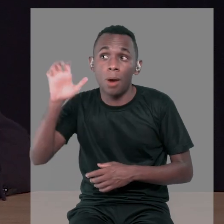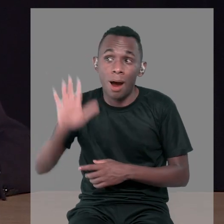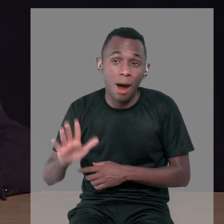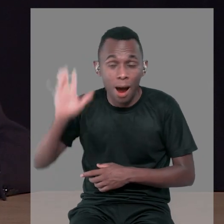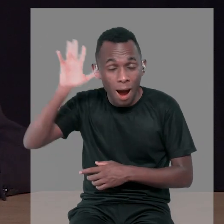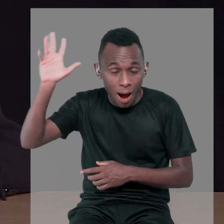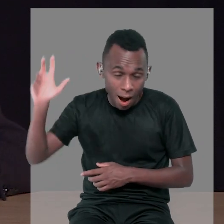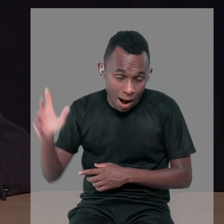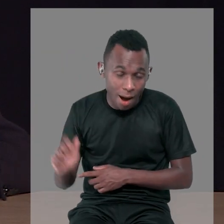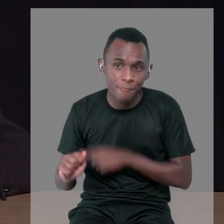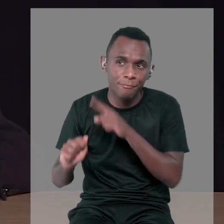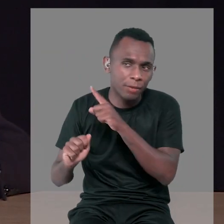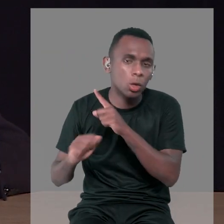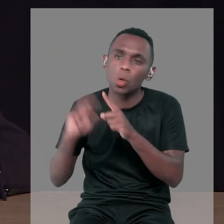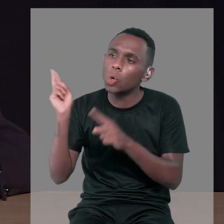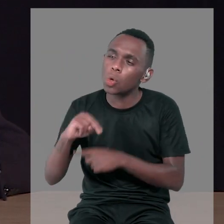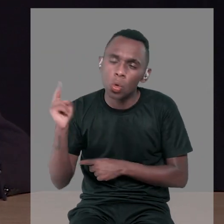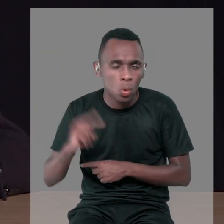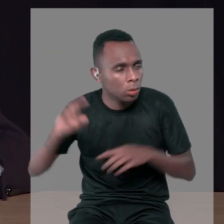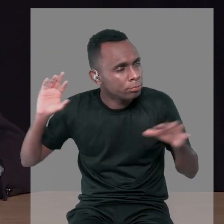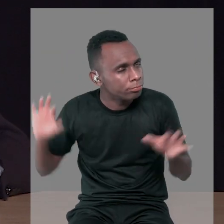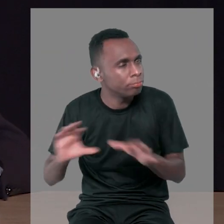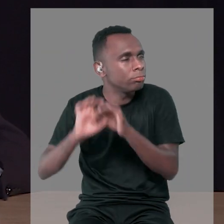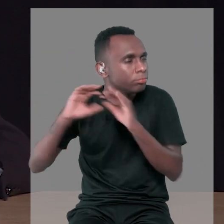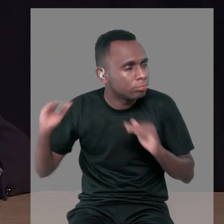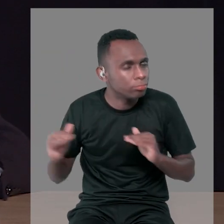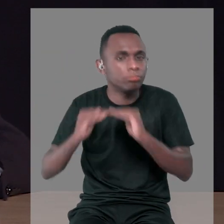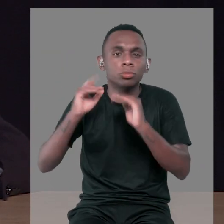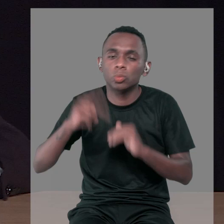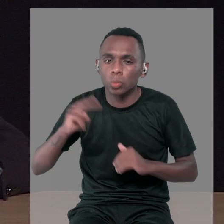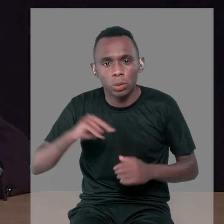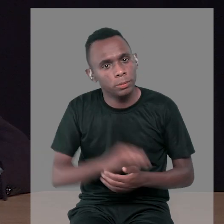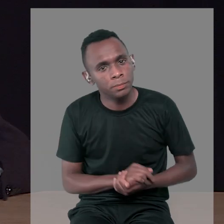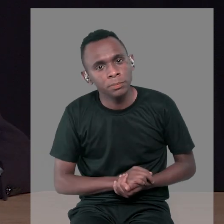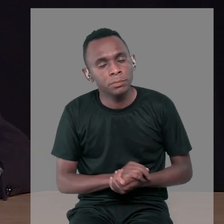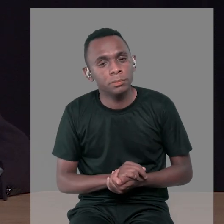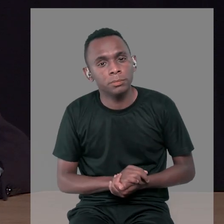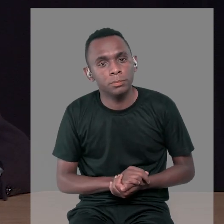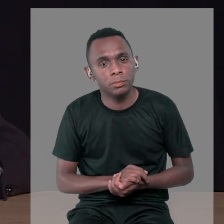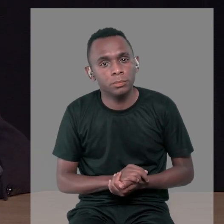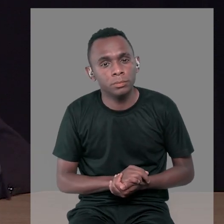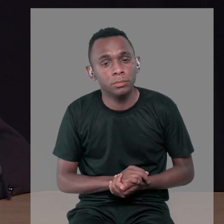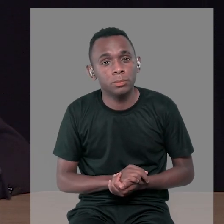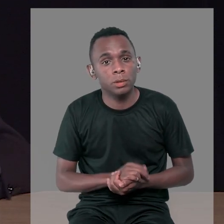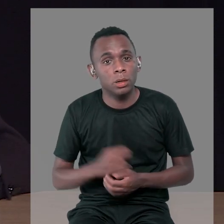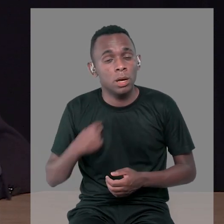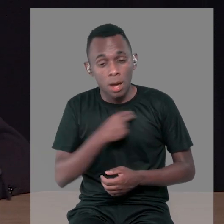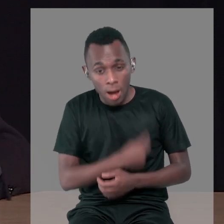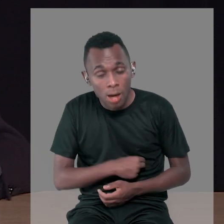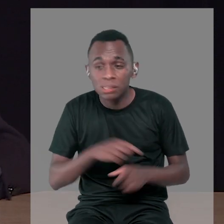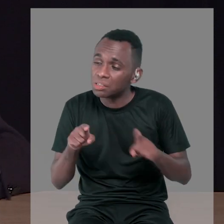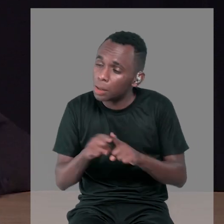comprar essa ilusão. Na própria Ásia, eles nunca puderam ter, depois da guerra, essa ilusão. Mas essa foi uma